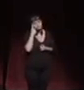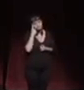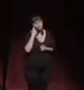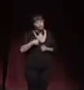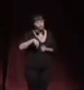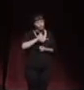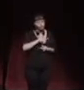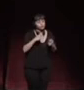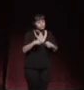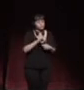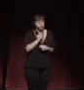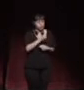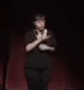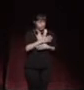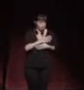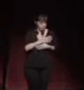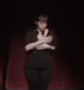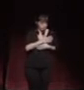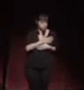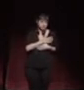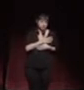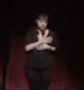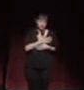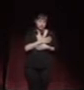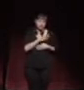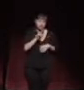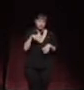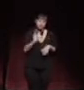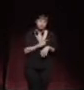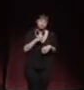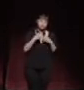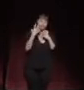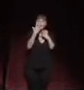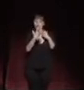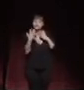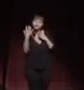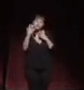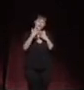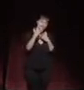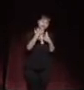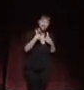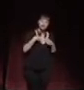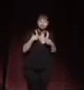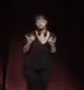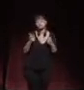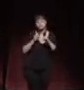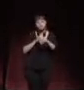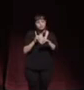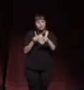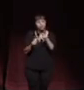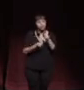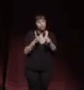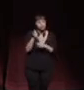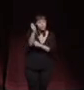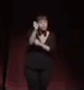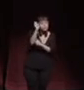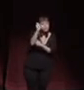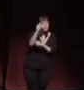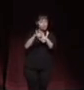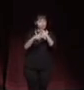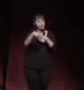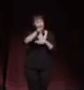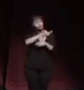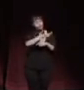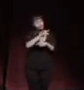de coisas que a gente sabia. Então começamos a cantar, e eu ensinei a fazer uma pipa, ela ensinou a fazer uma outra